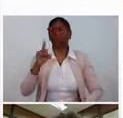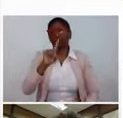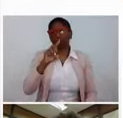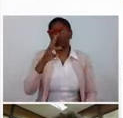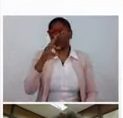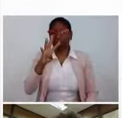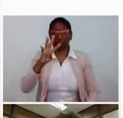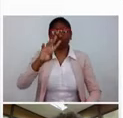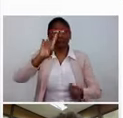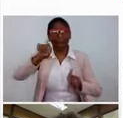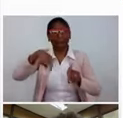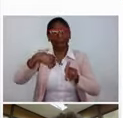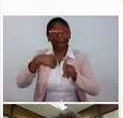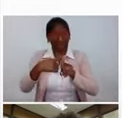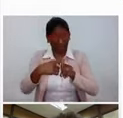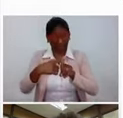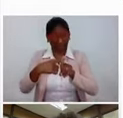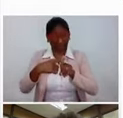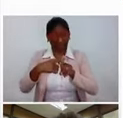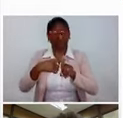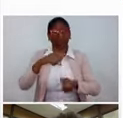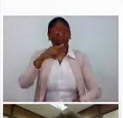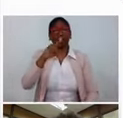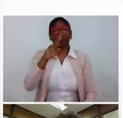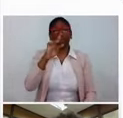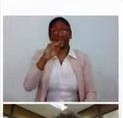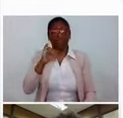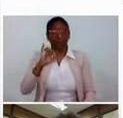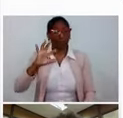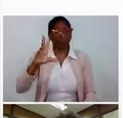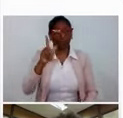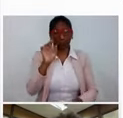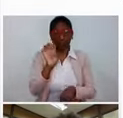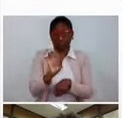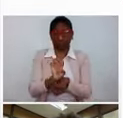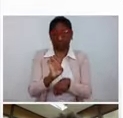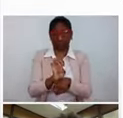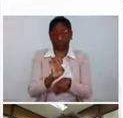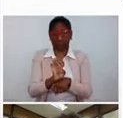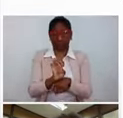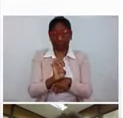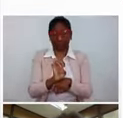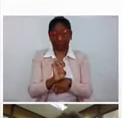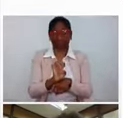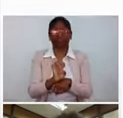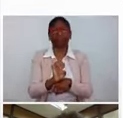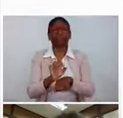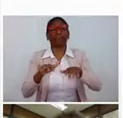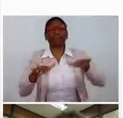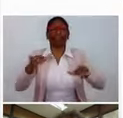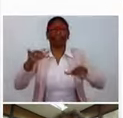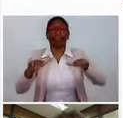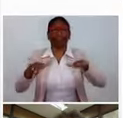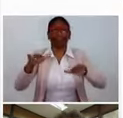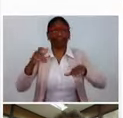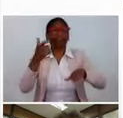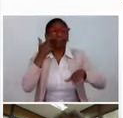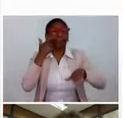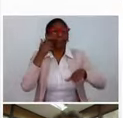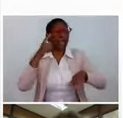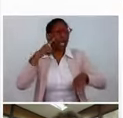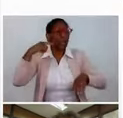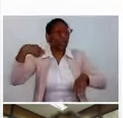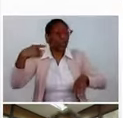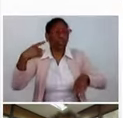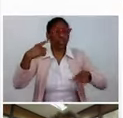confirmados a mais em leitos de UTI em todo o estado. Tá? Essa variação, né, aqui é a variação diária,